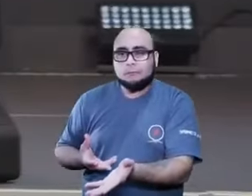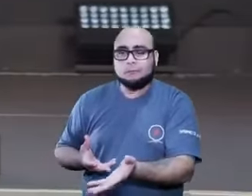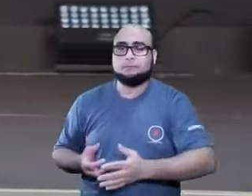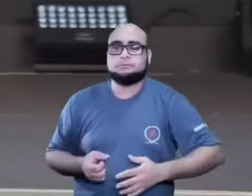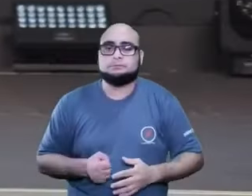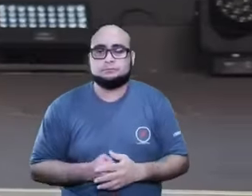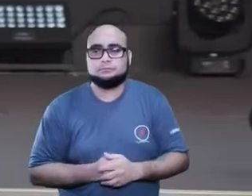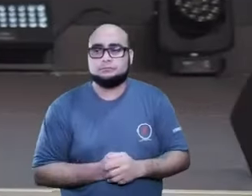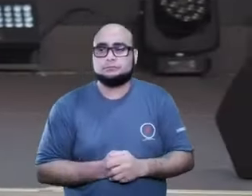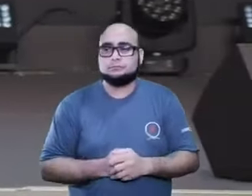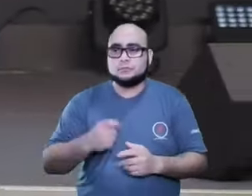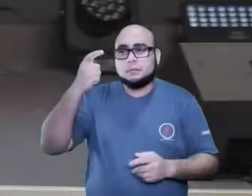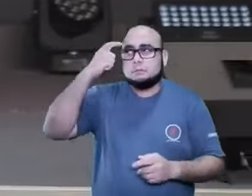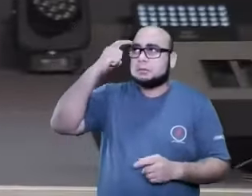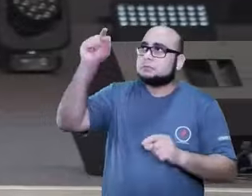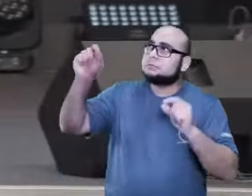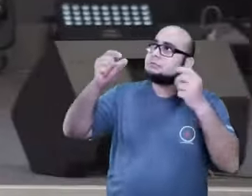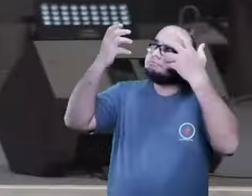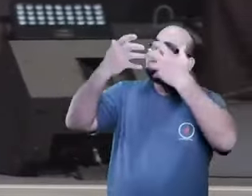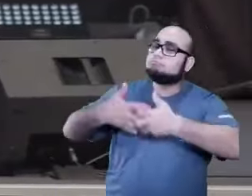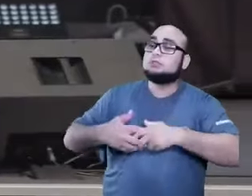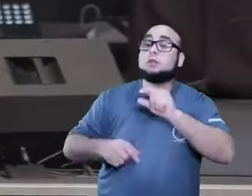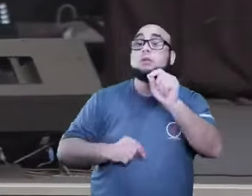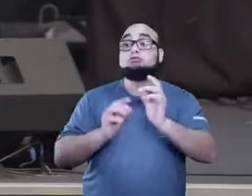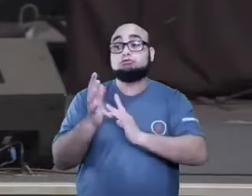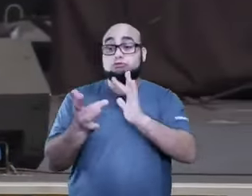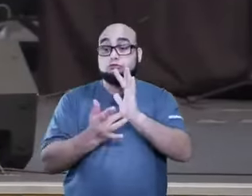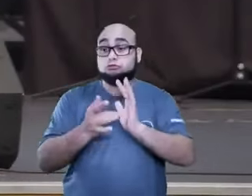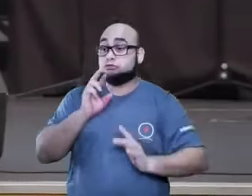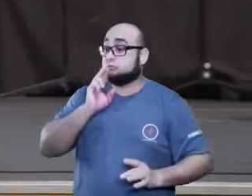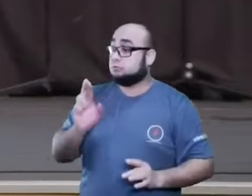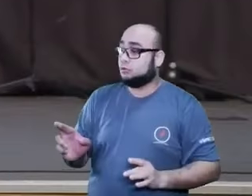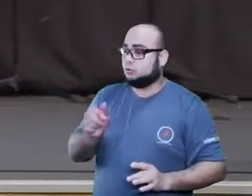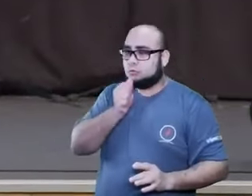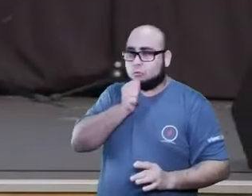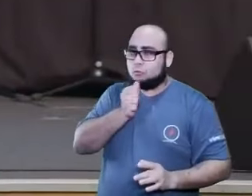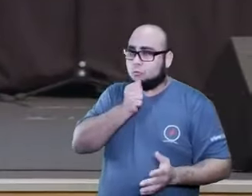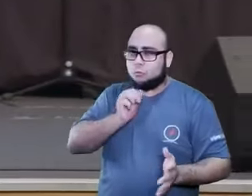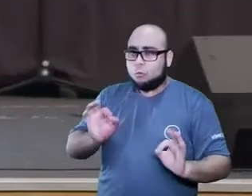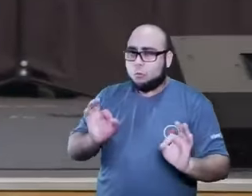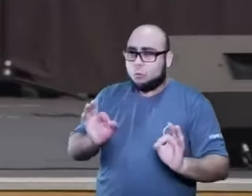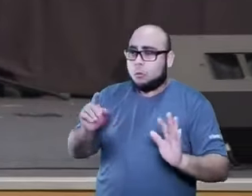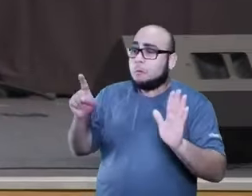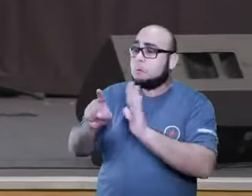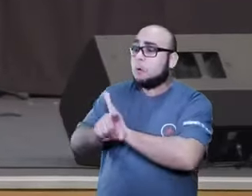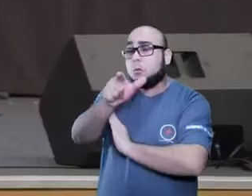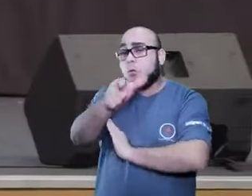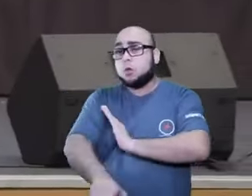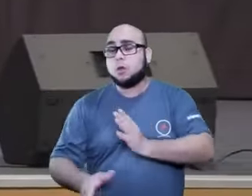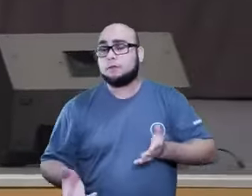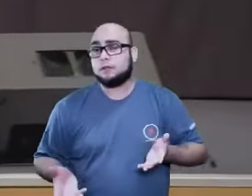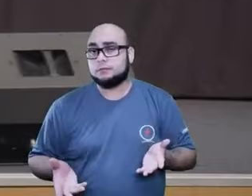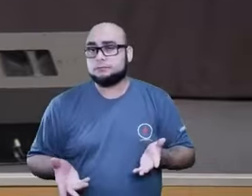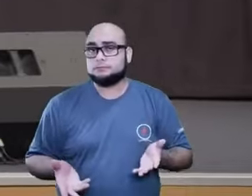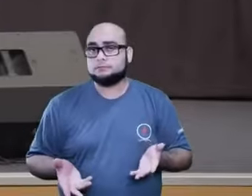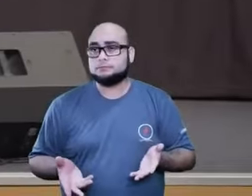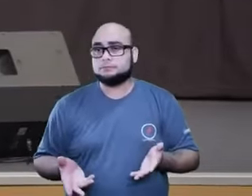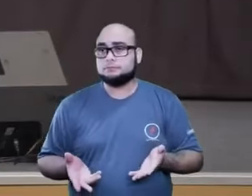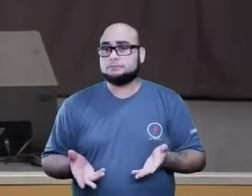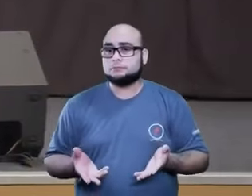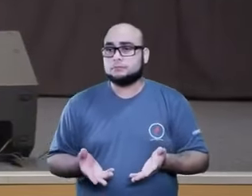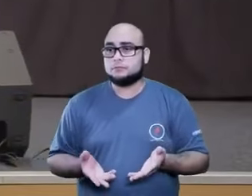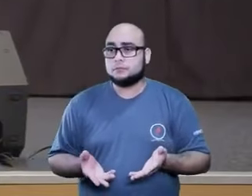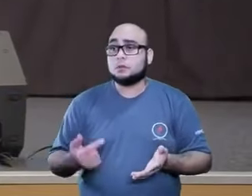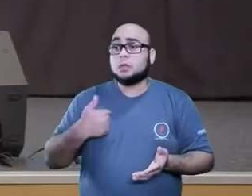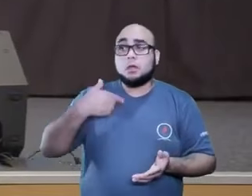E eu fiquei pensando: por que que o Senhor não respondeu imediatamente, mas questiona o elogio que lhe foi feito? E eu